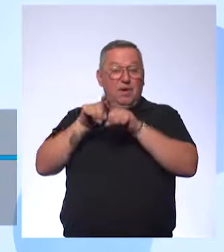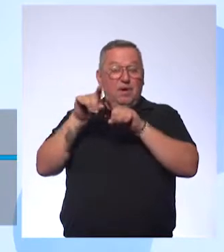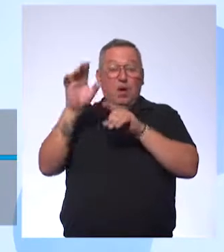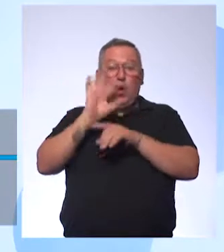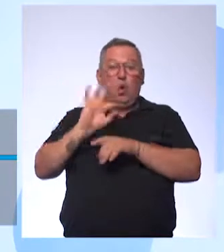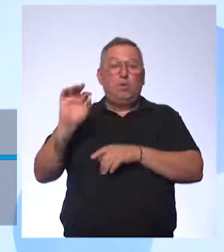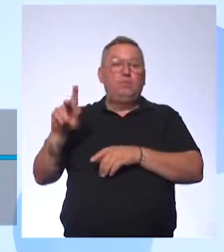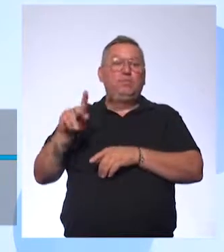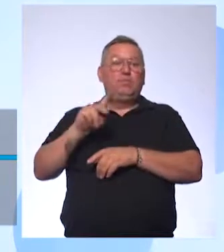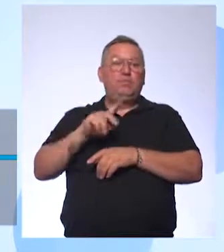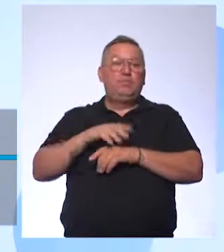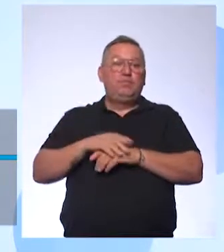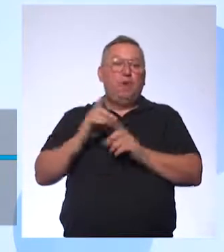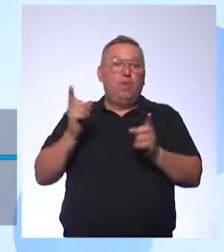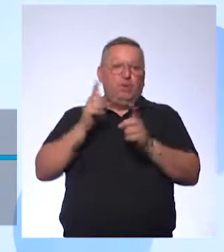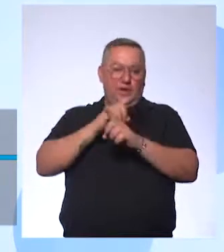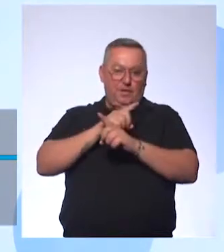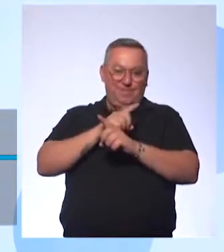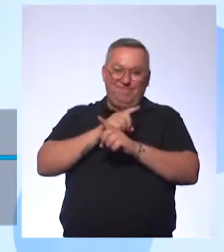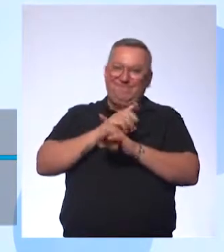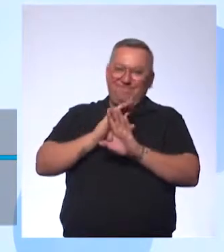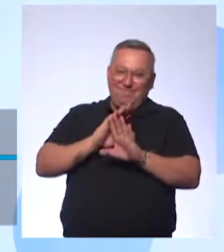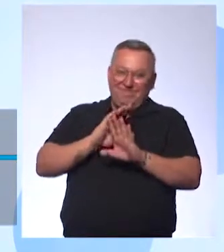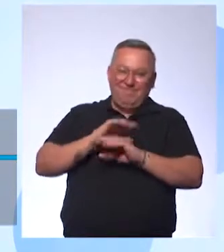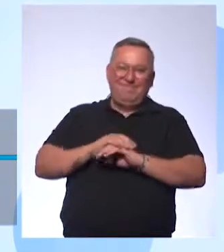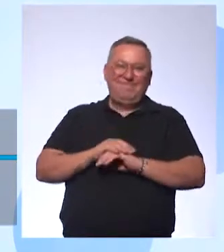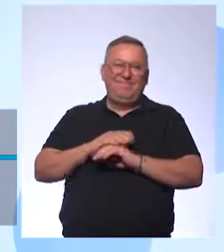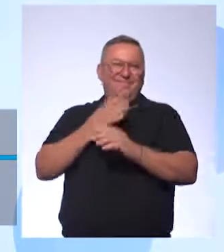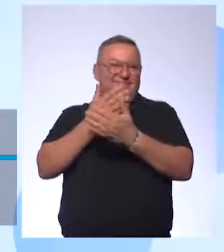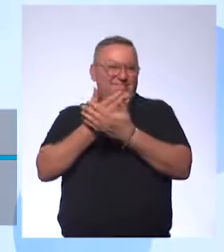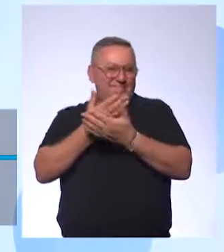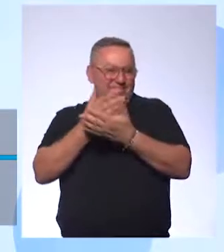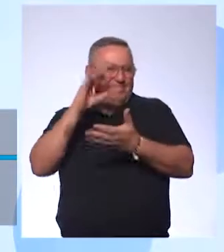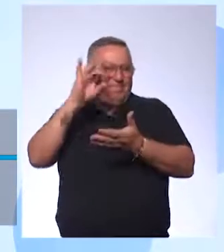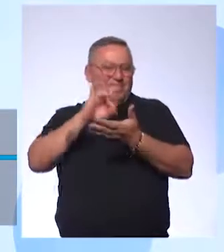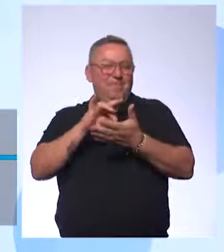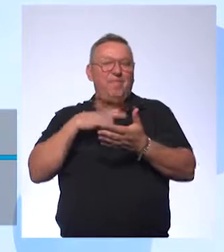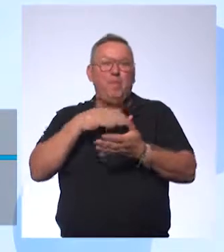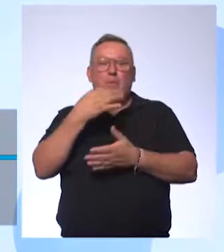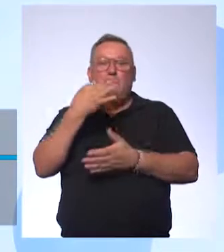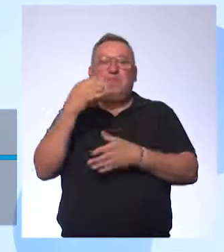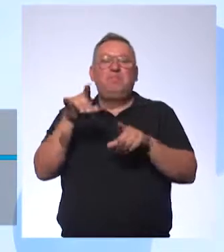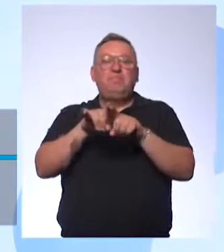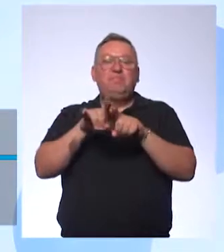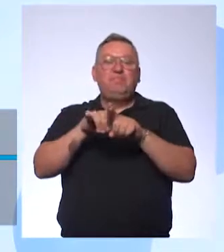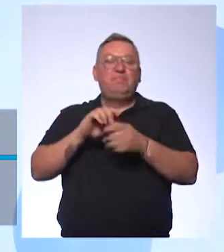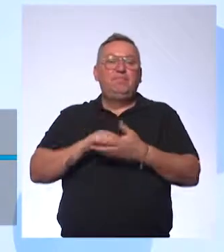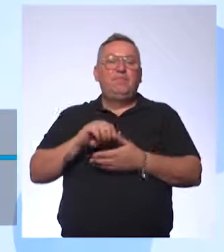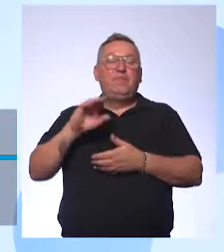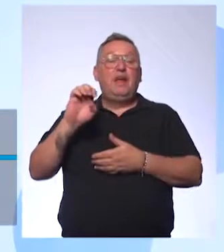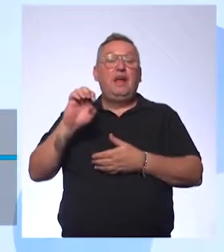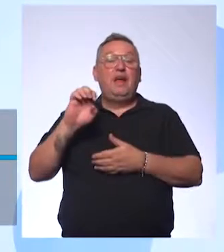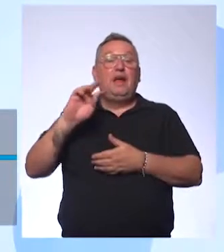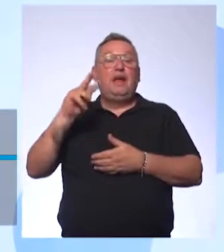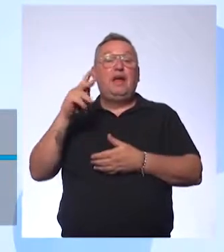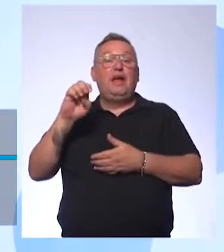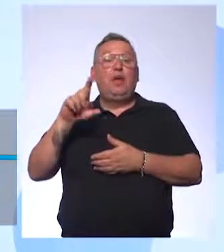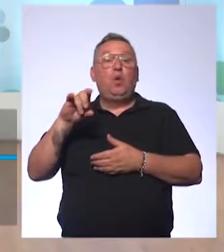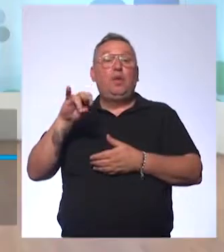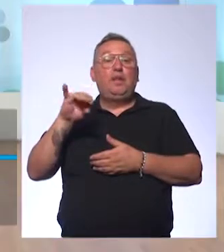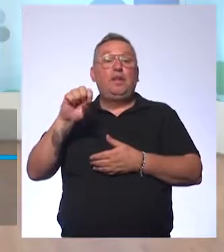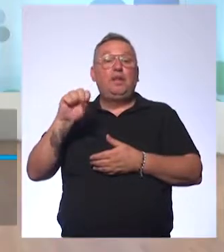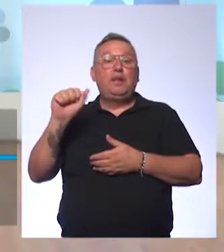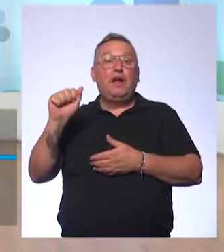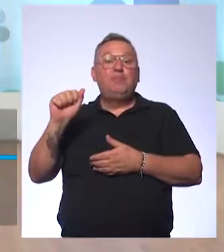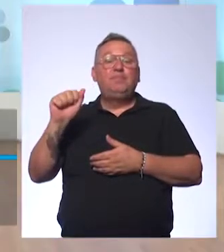professor. Desculpa, é o contrário. Ele estudou na Universidade ao fato, excelente professor é a opinião. Muito bem. A Heloísa, a aluna